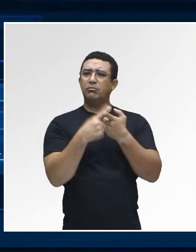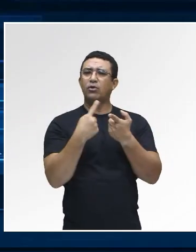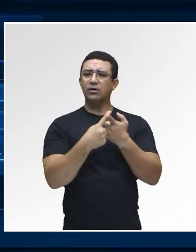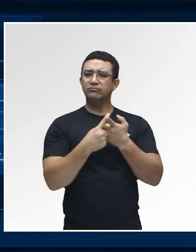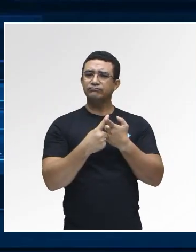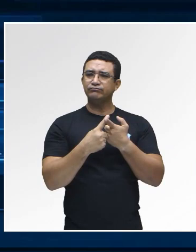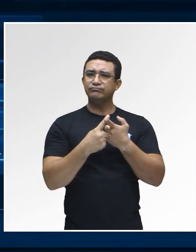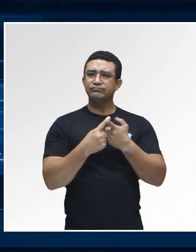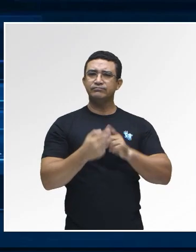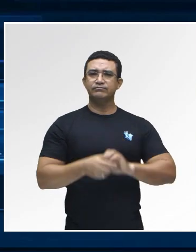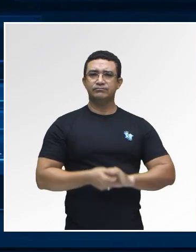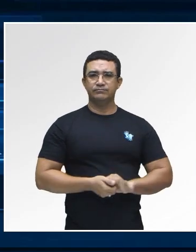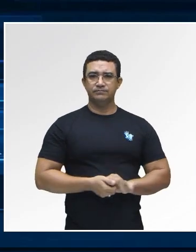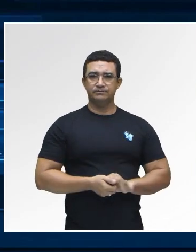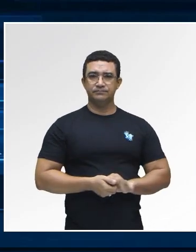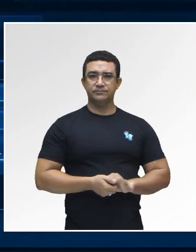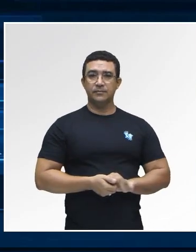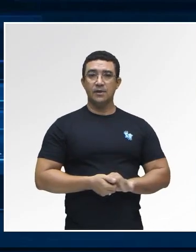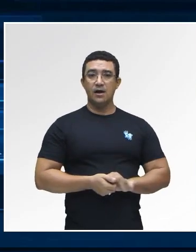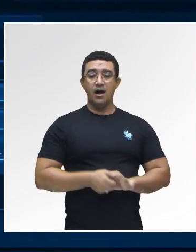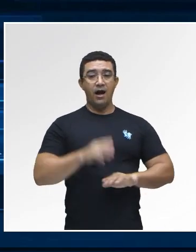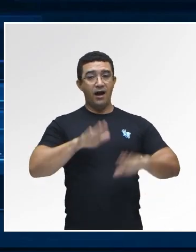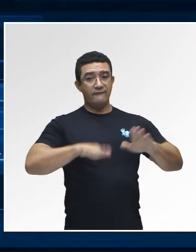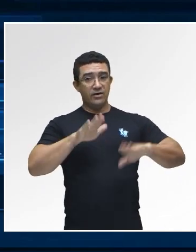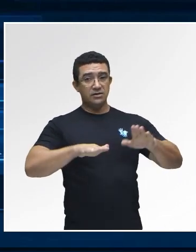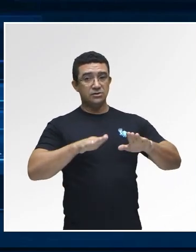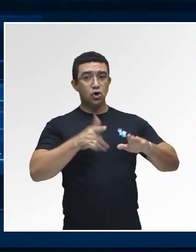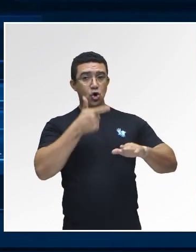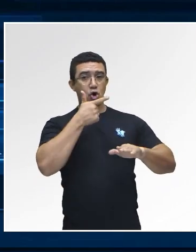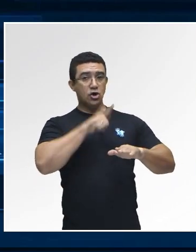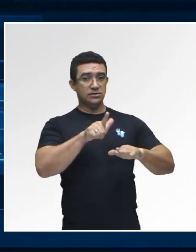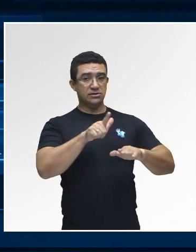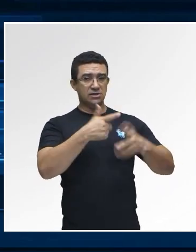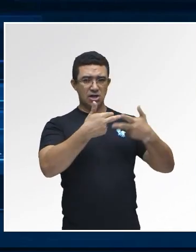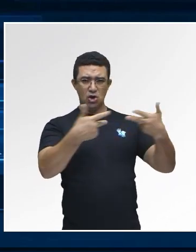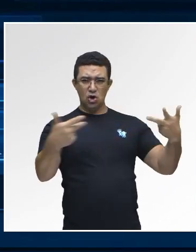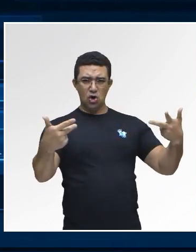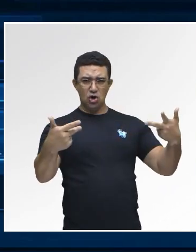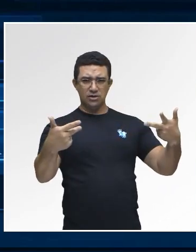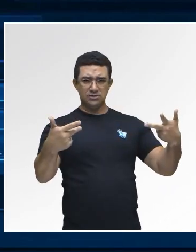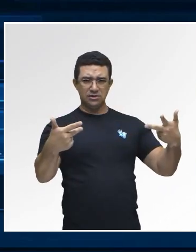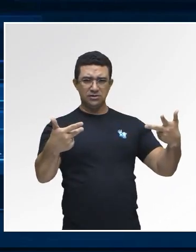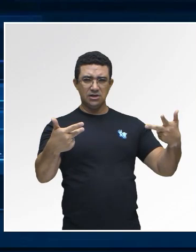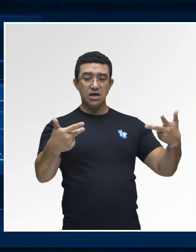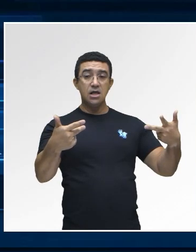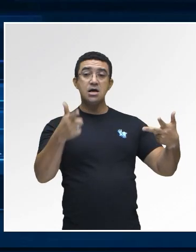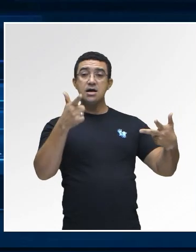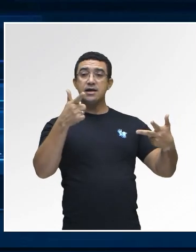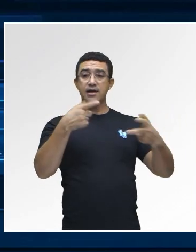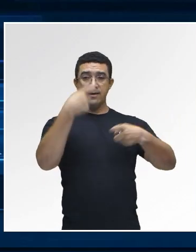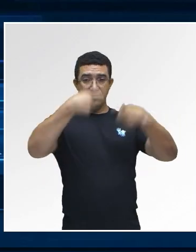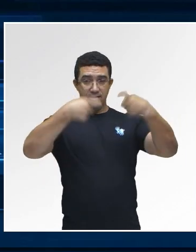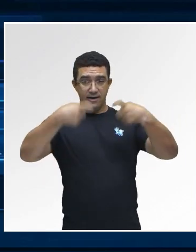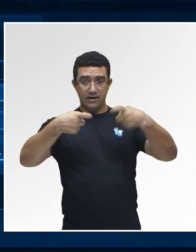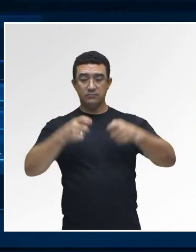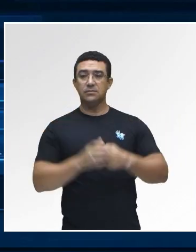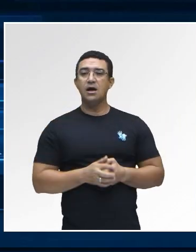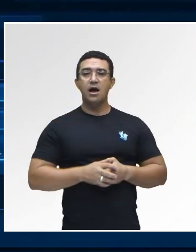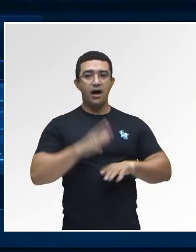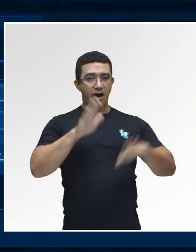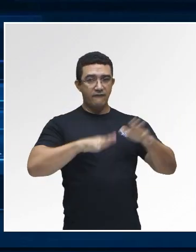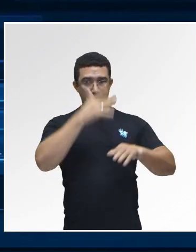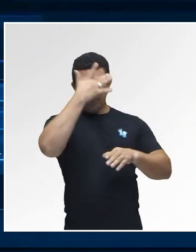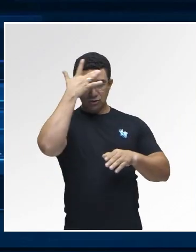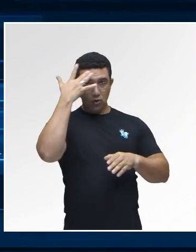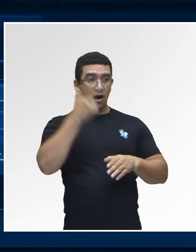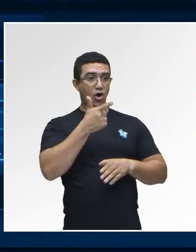guerra. Nem sempre aquilo que era conquistado nas guerras era redistribuído entre os soldados. Porque vocês sabem que quem está